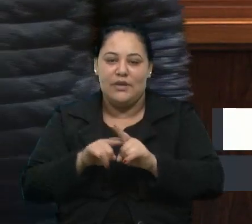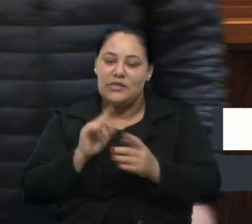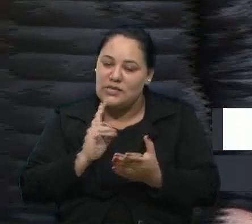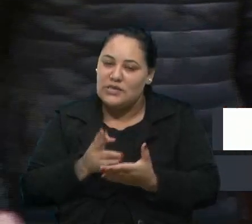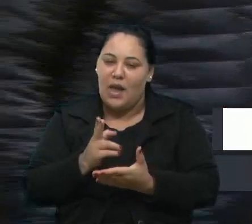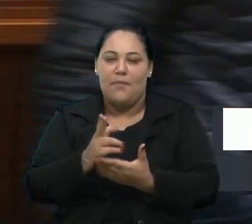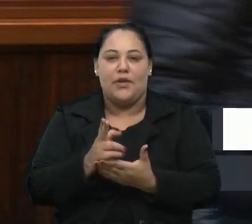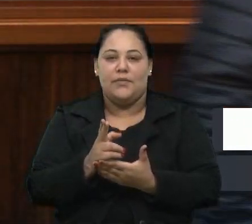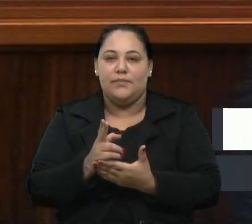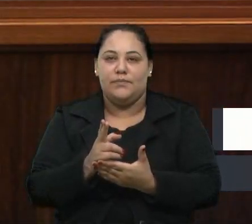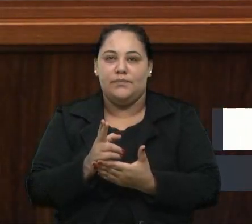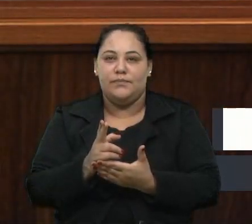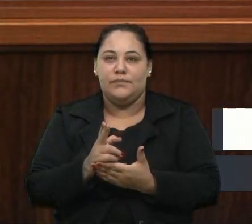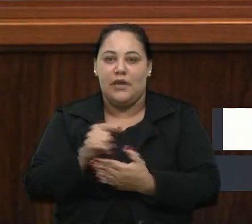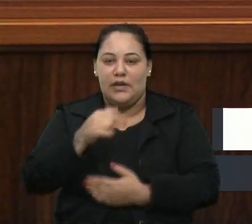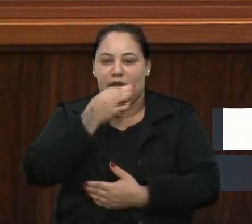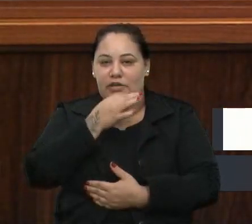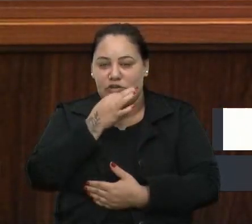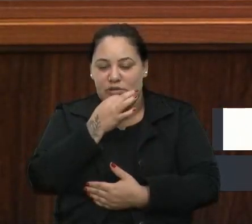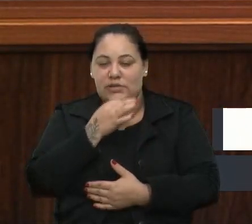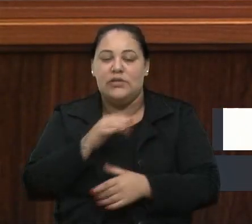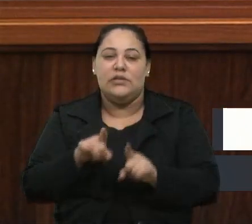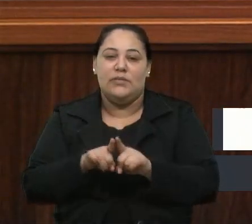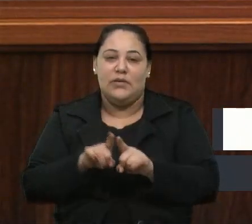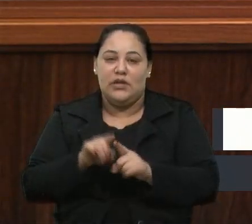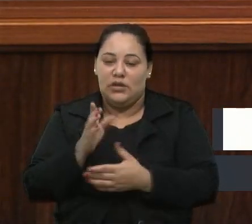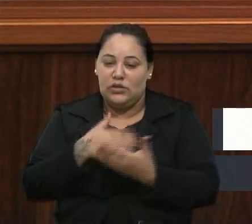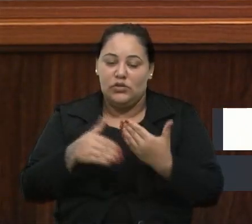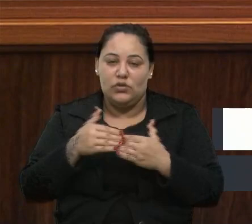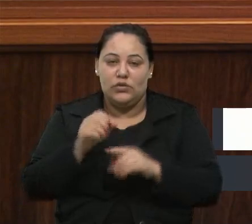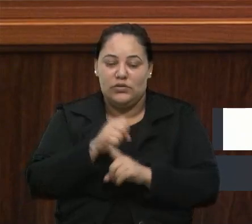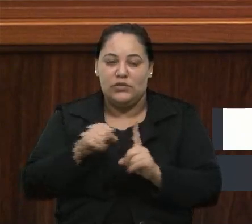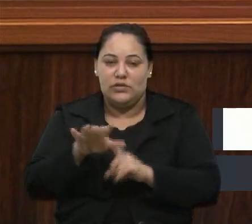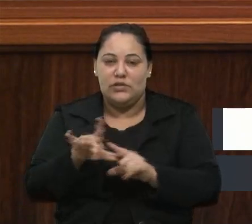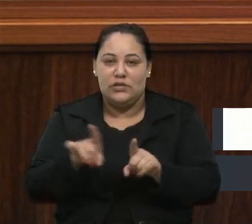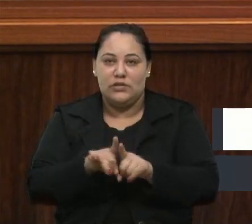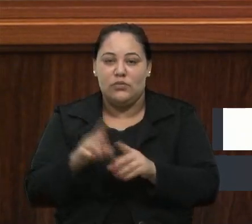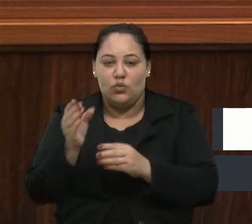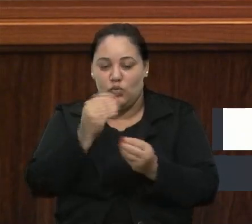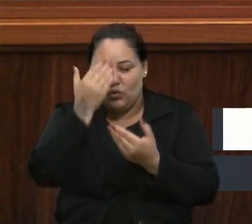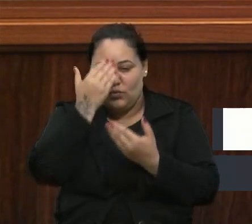mais em Caxias do Sul, em toda a sociedade. Muito obrigado.